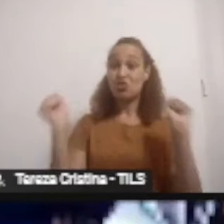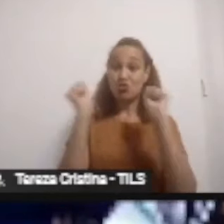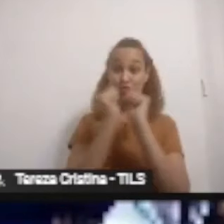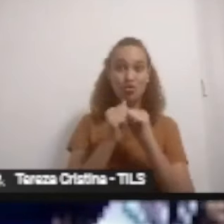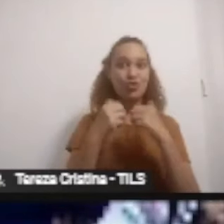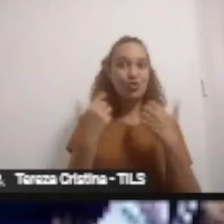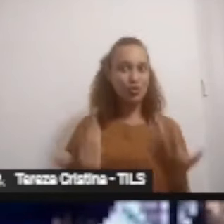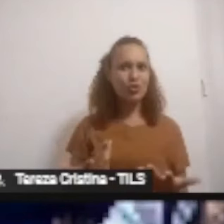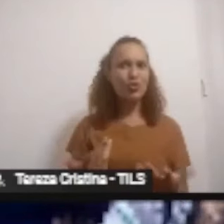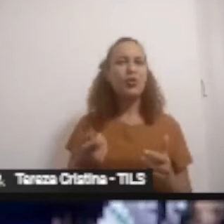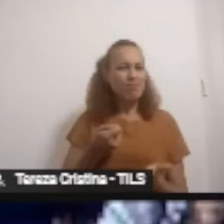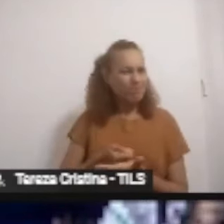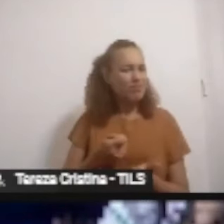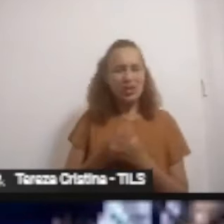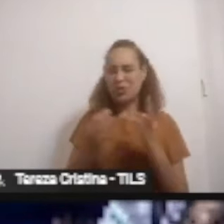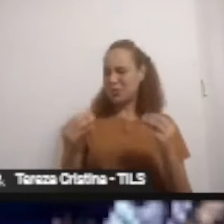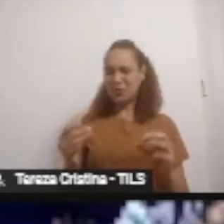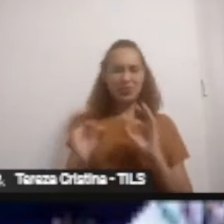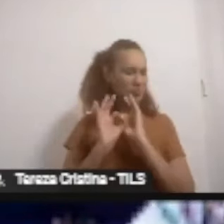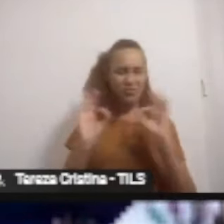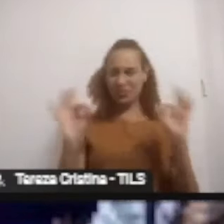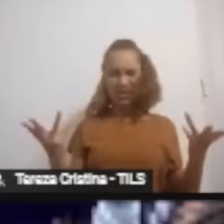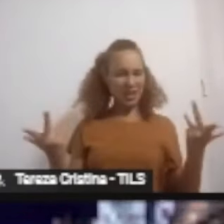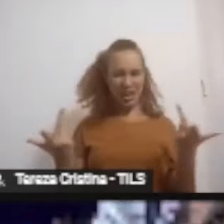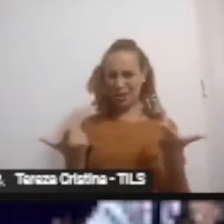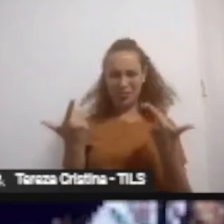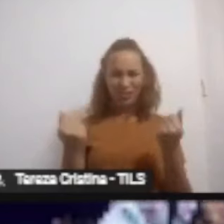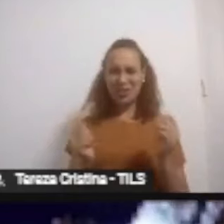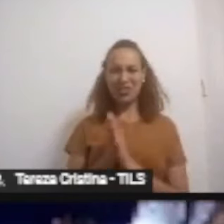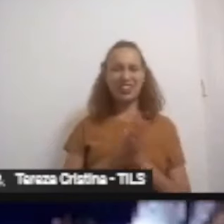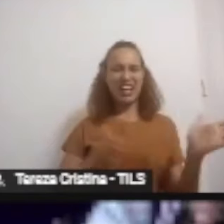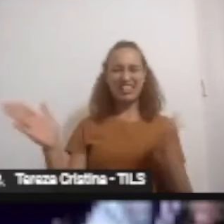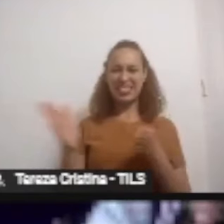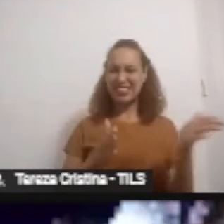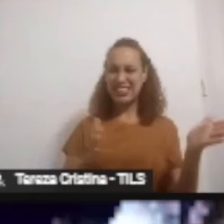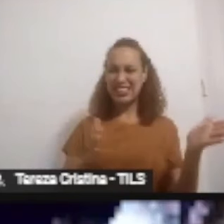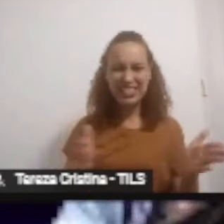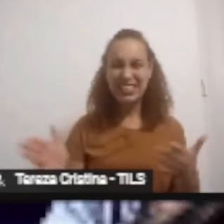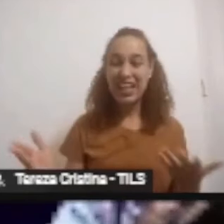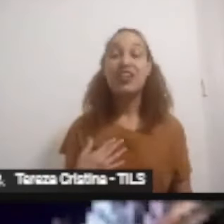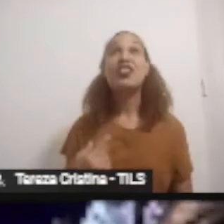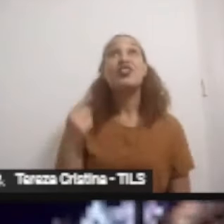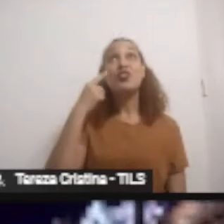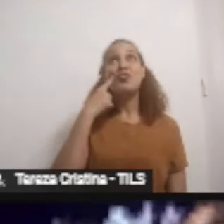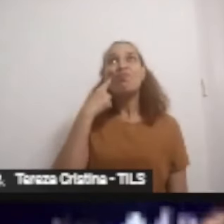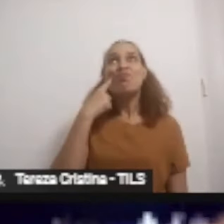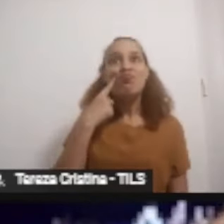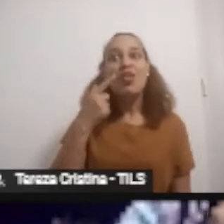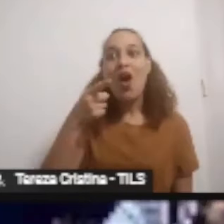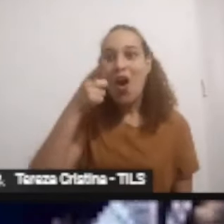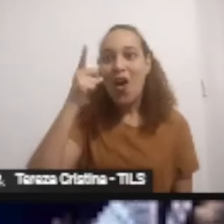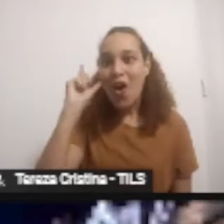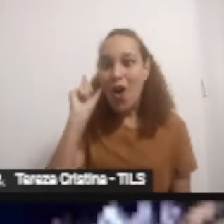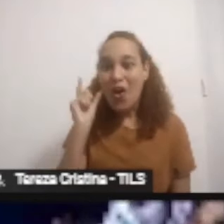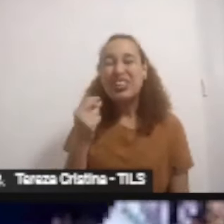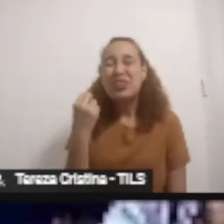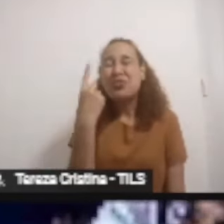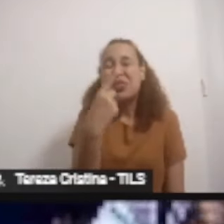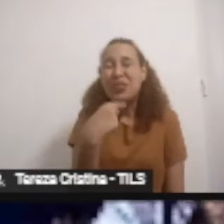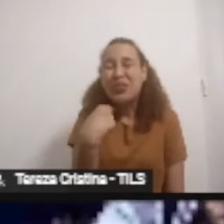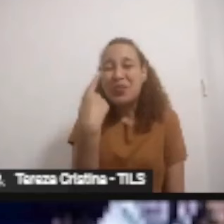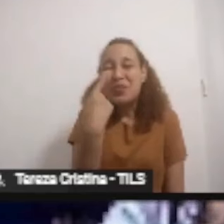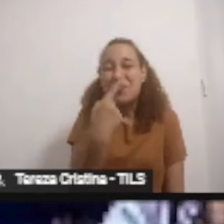transmissão ocorresse tudo lindo, maravilhoso, incrível, com acessibilidade. Ficamos um tempão ontem vendo como fazer e deu